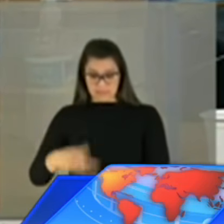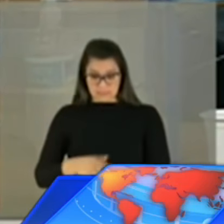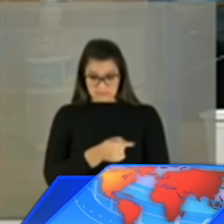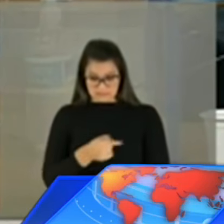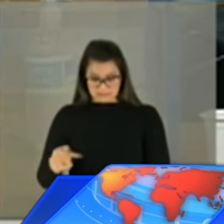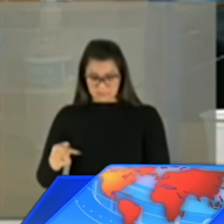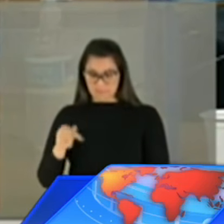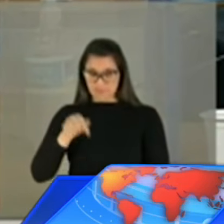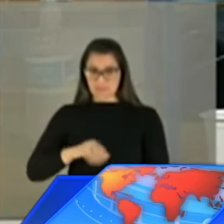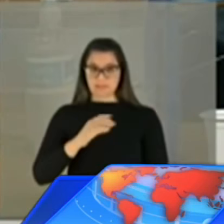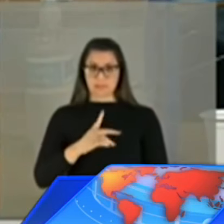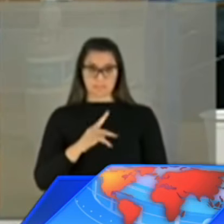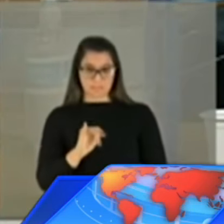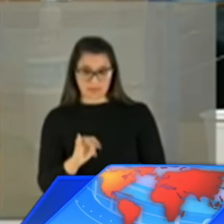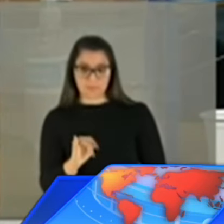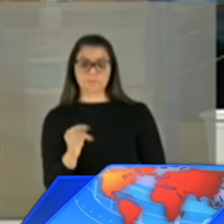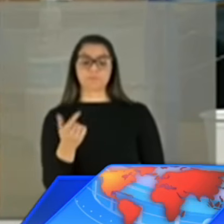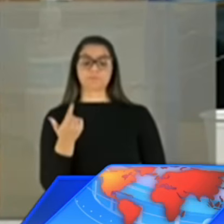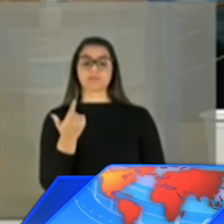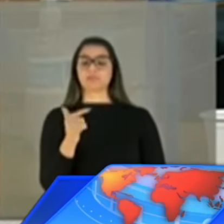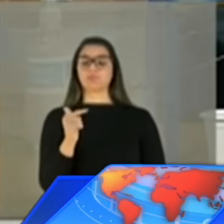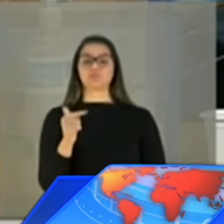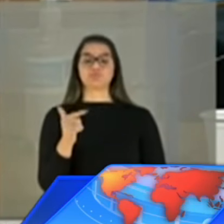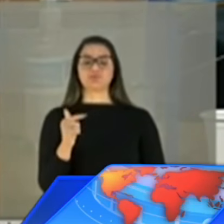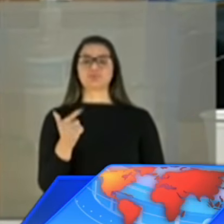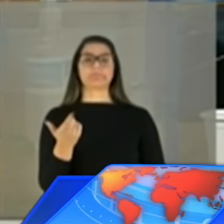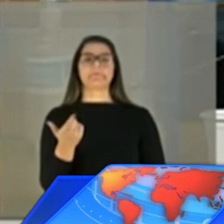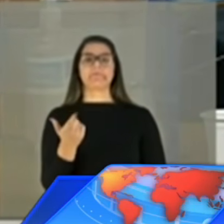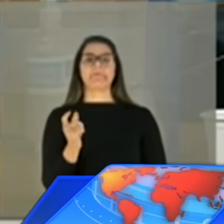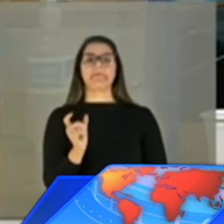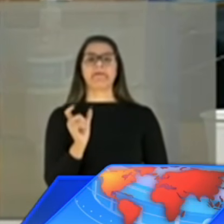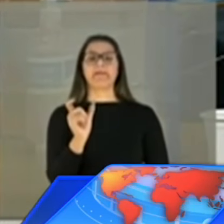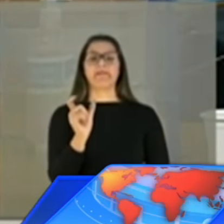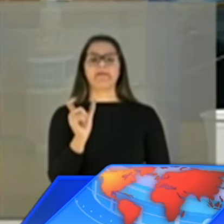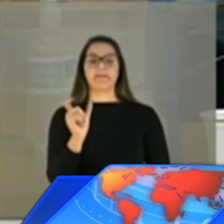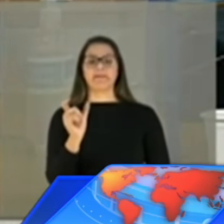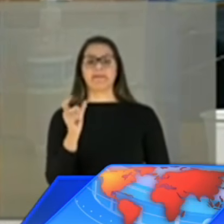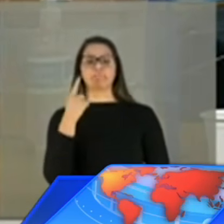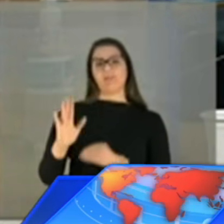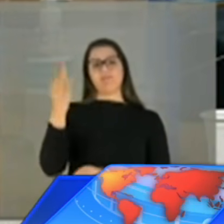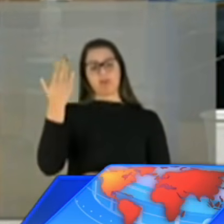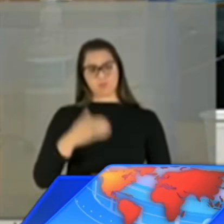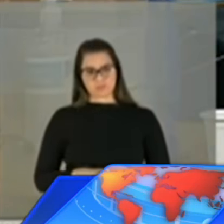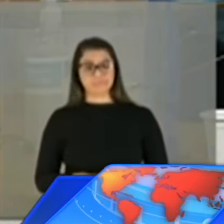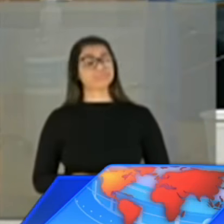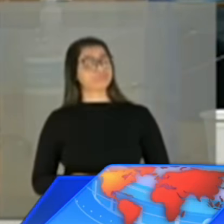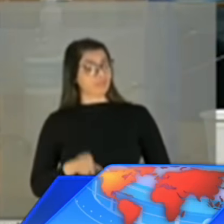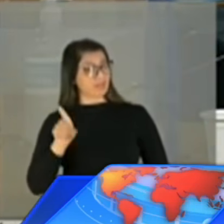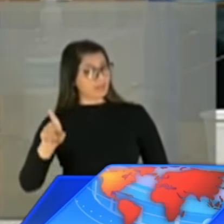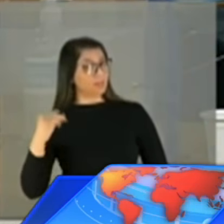CPI de que não existia a tal da famosa invoice do dia 20. E isso é